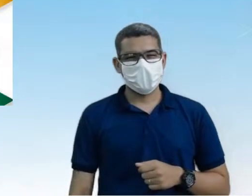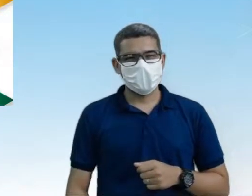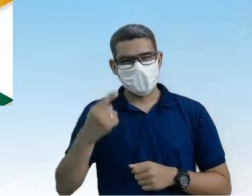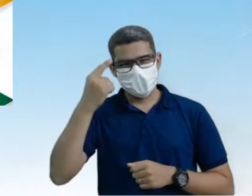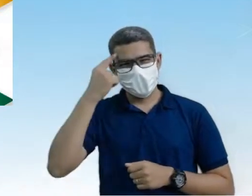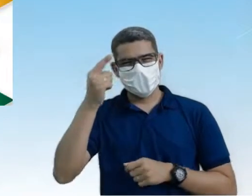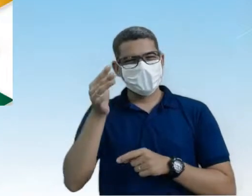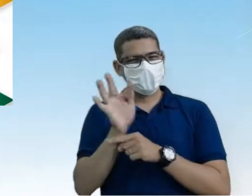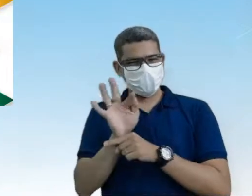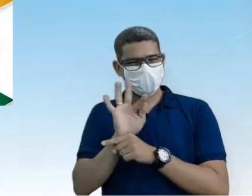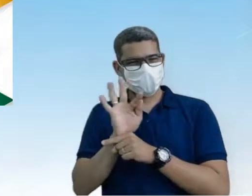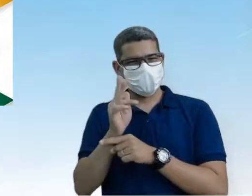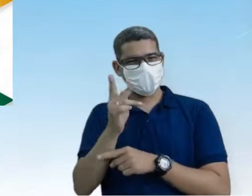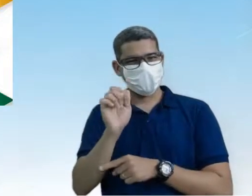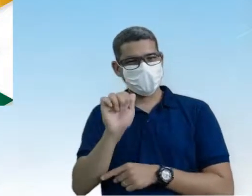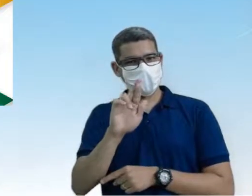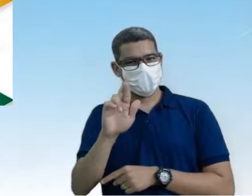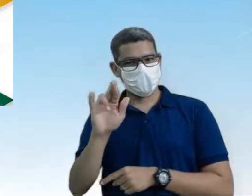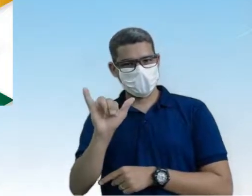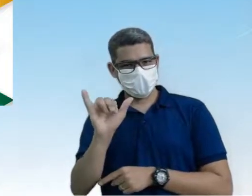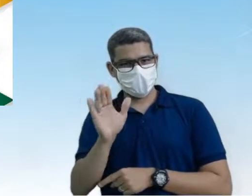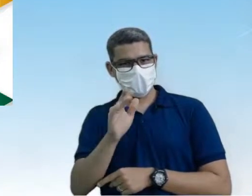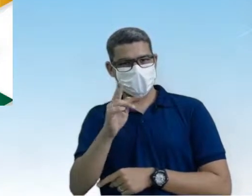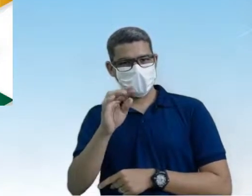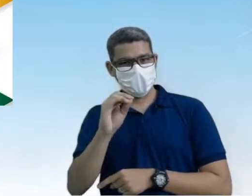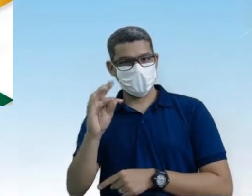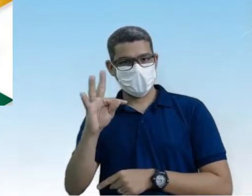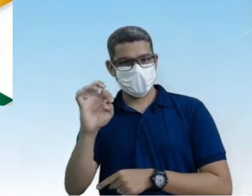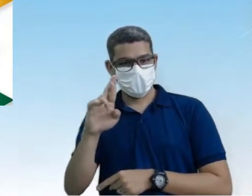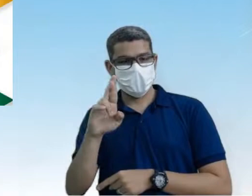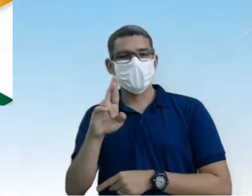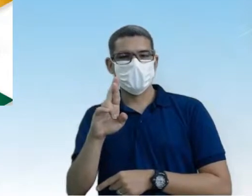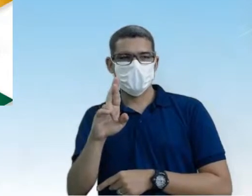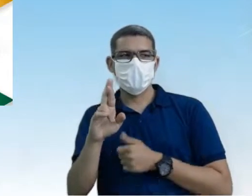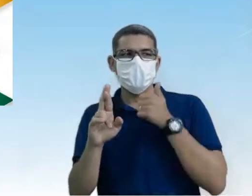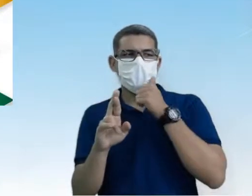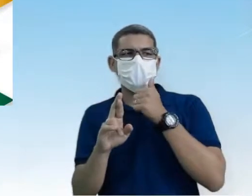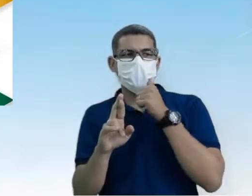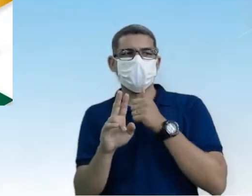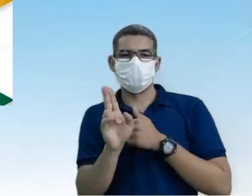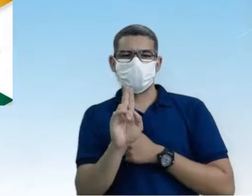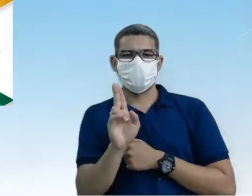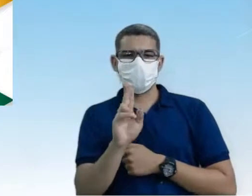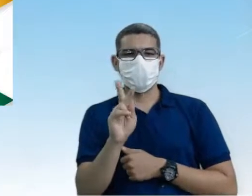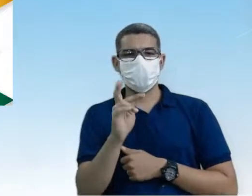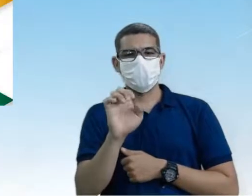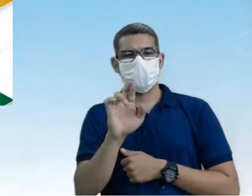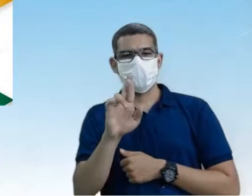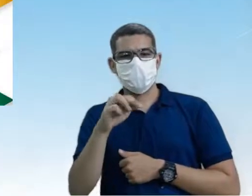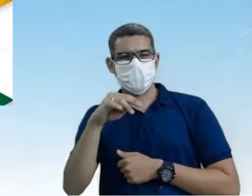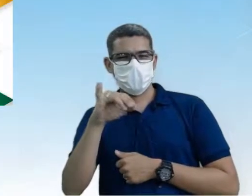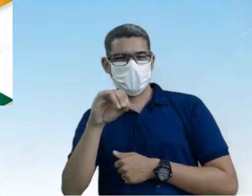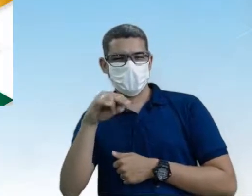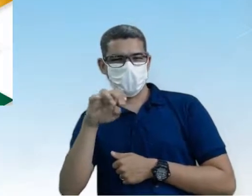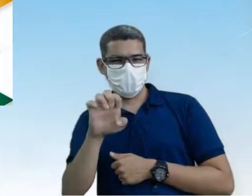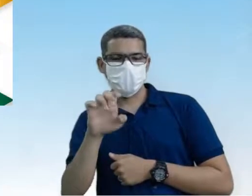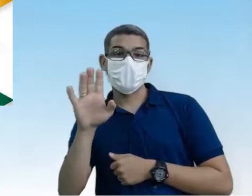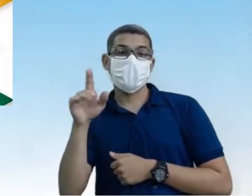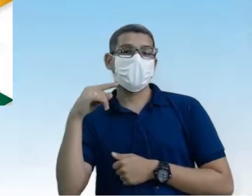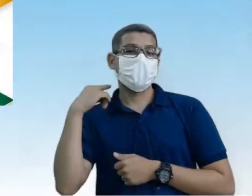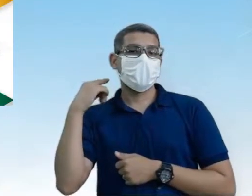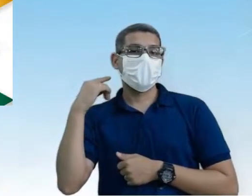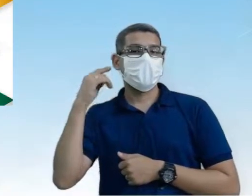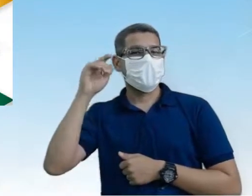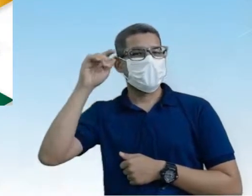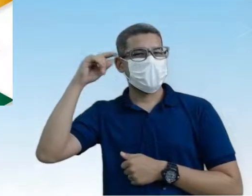Potter, chamada Hermione, e a atriz, obviamente, que interpreta, chamada de Emma Watson.